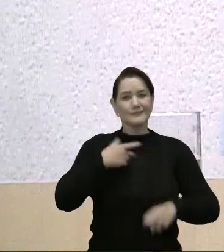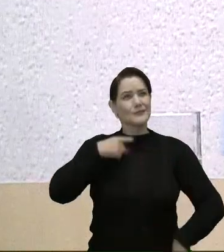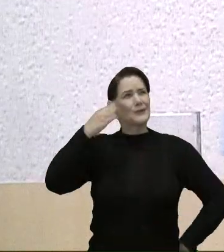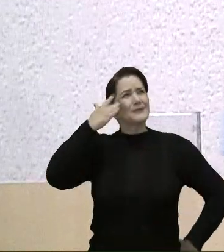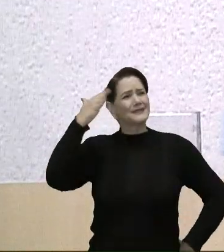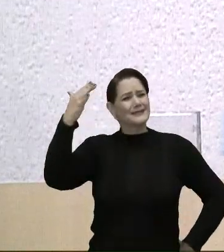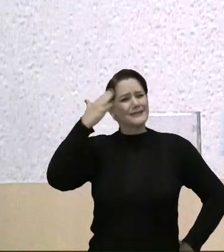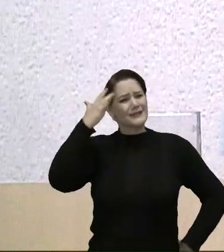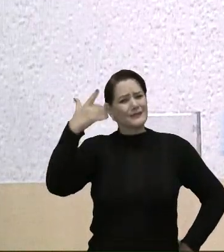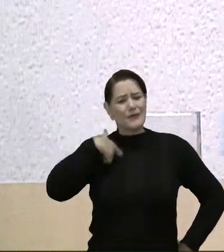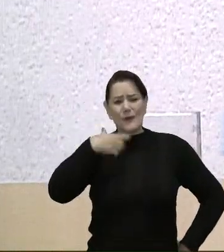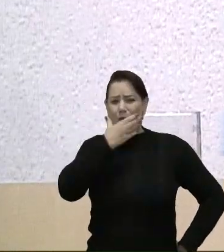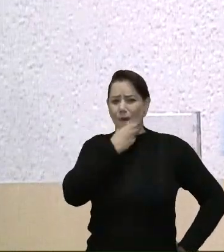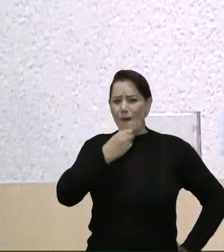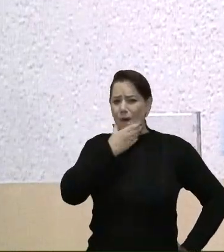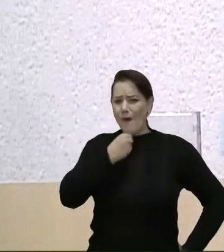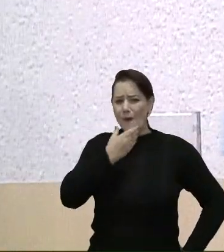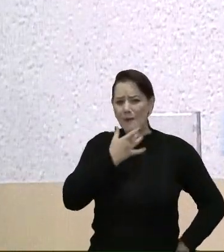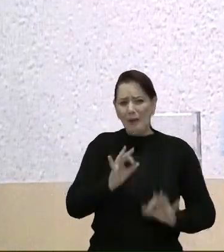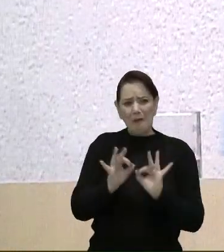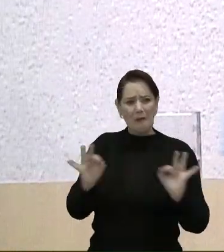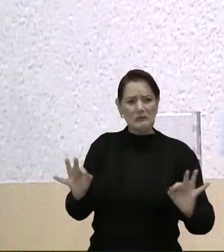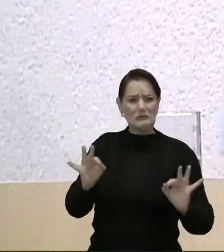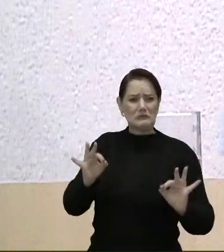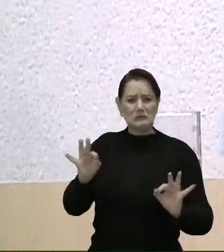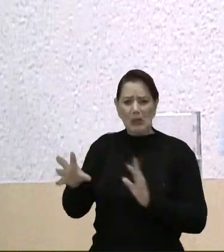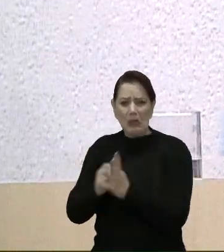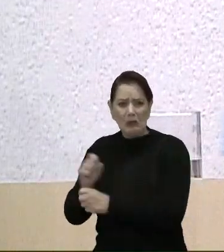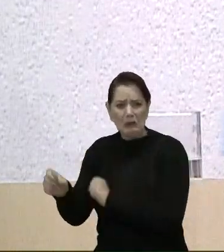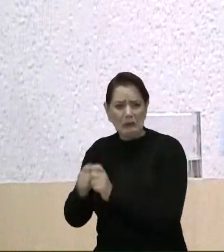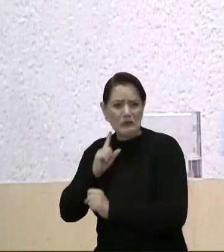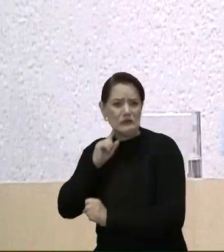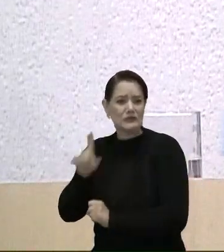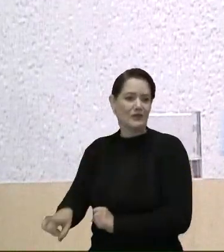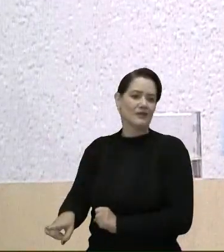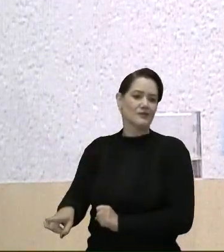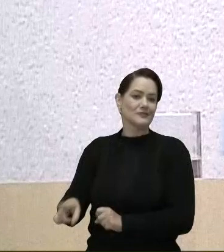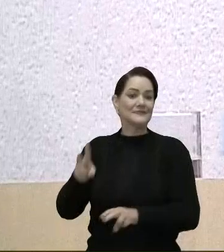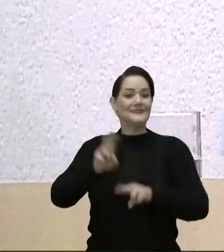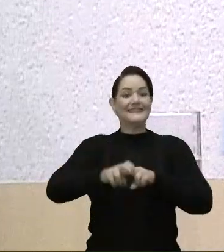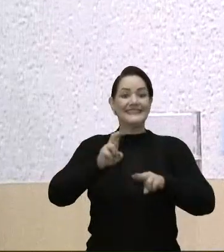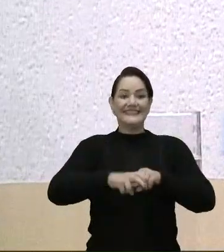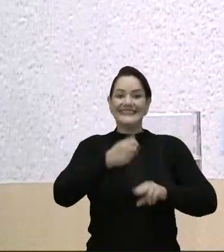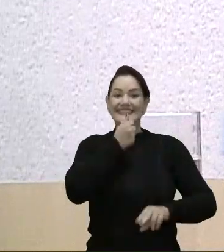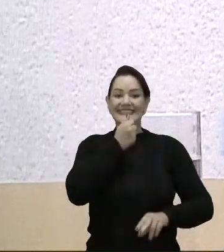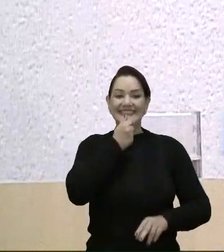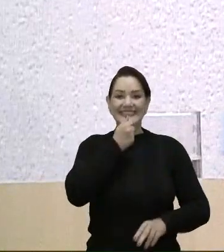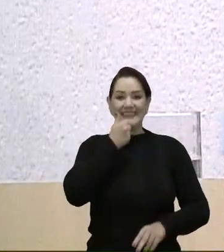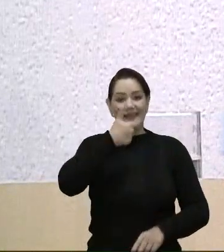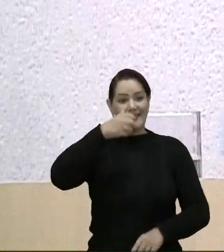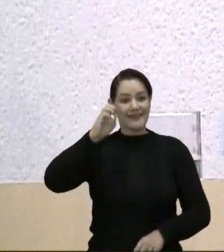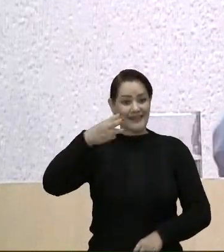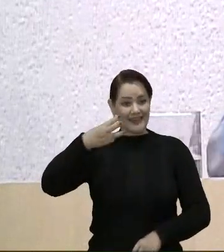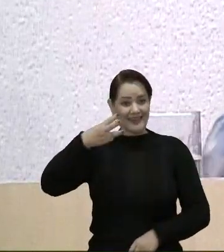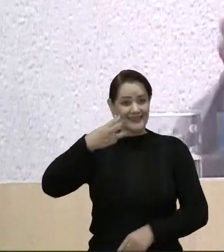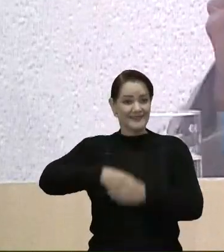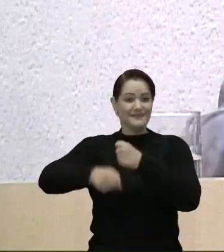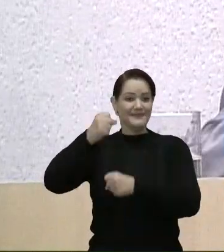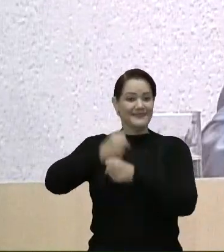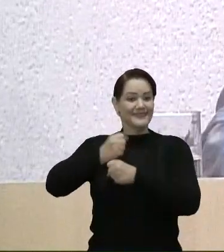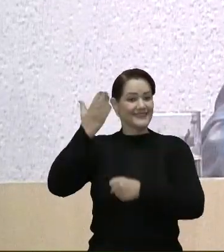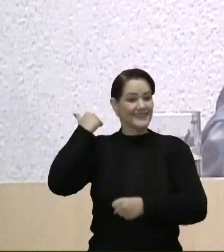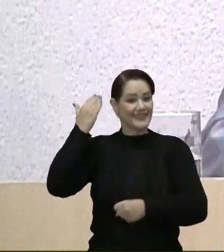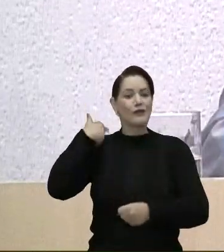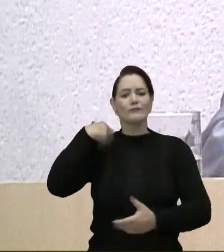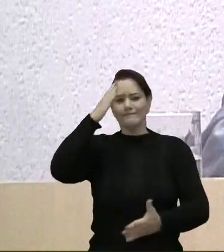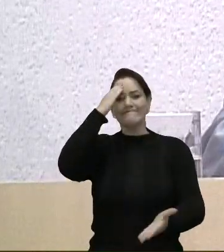de lixo sentar com essa cadeira, com esse microfone, né? Eu falo, eu acreditava. Há 13 anos eu acreditava. E hoje eu agradeço a